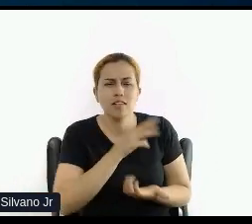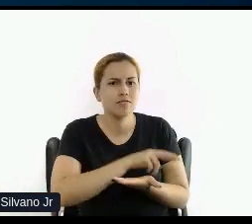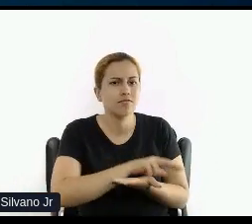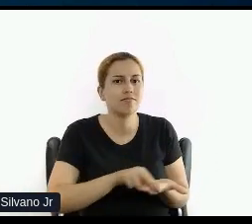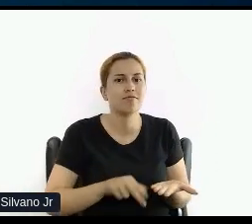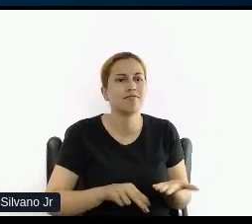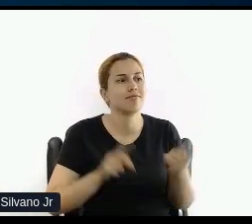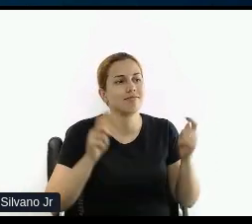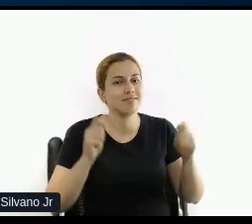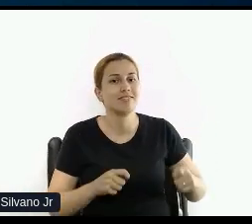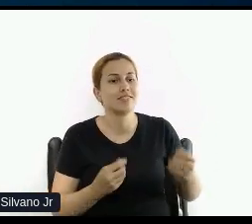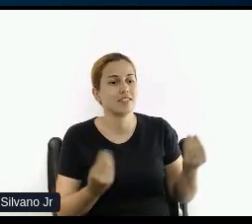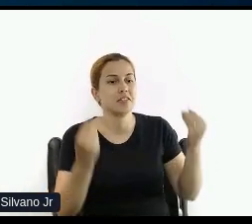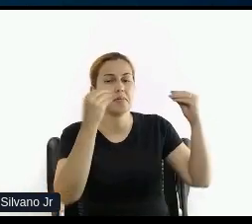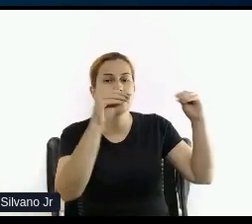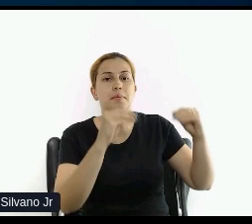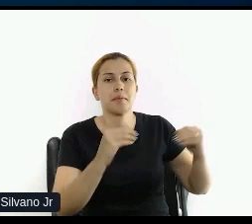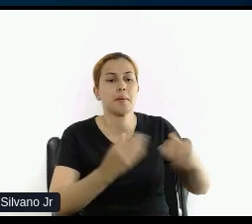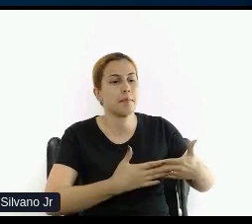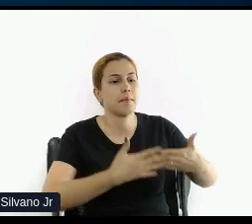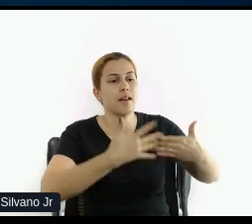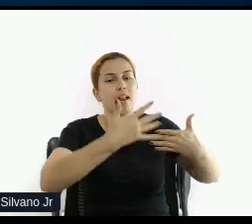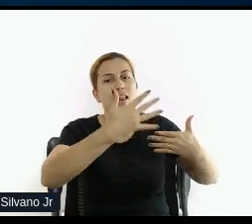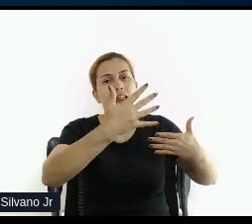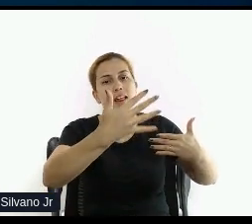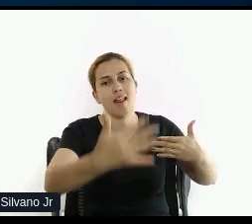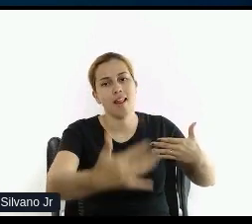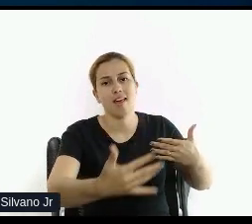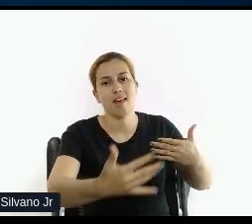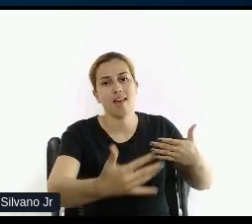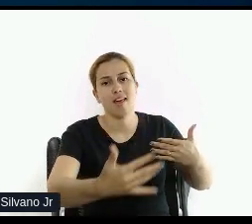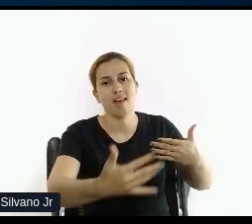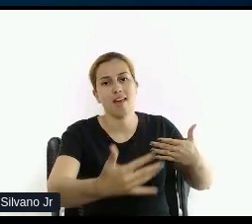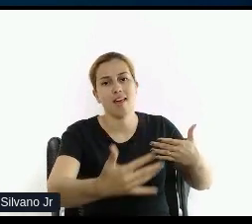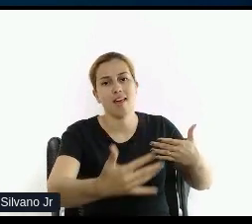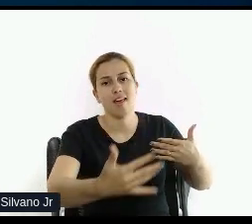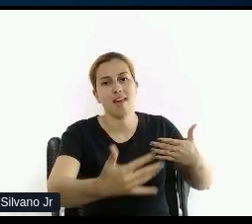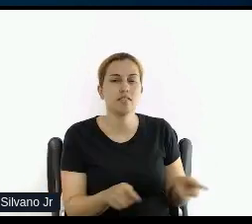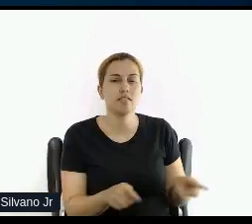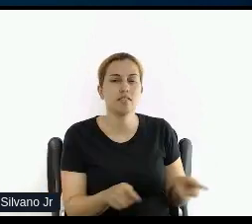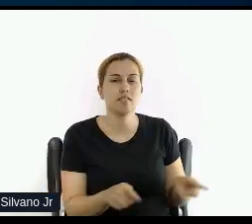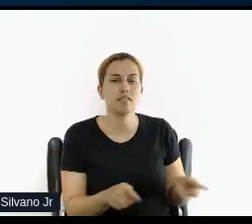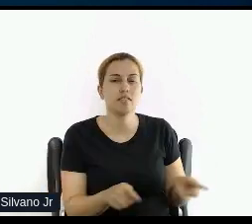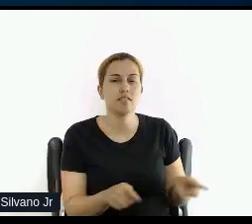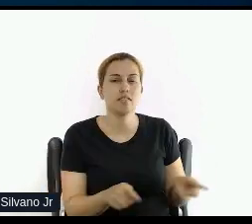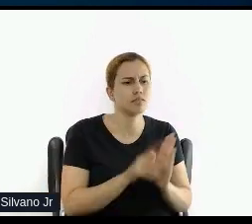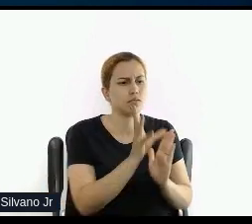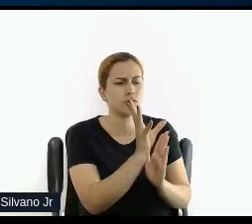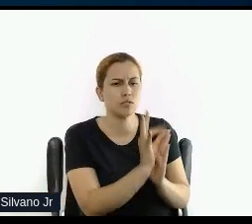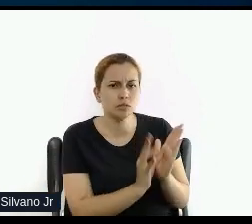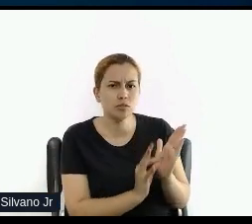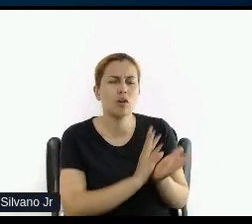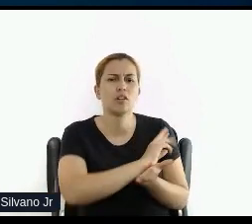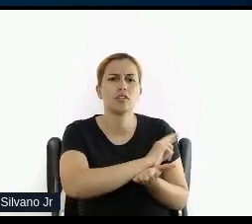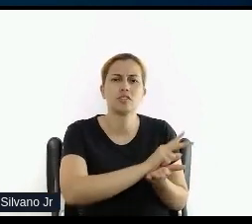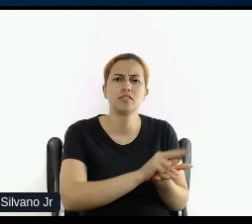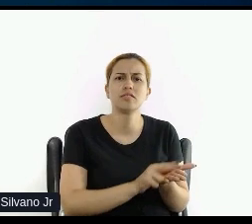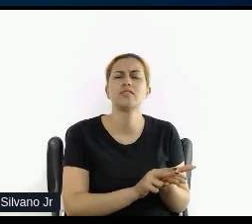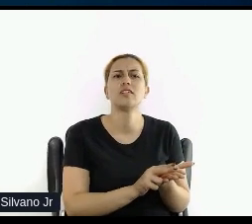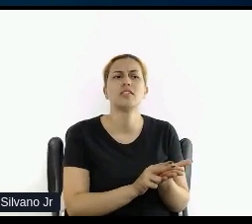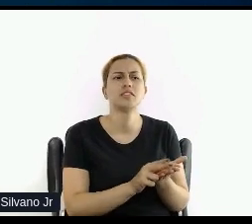simplesmente lançar em escala dentro de um processo de desenvolvimento de software. Frente a fluxos de auditoria de código, da gente verificar se as imagens estão acessíveis, se não